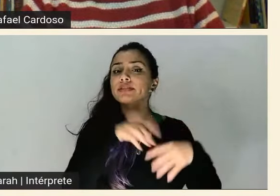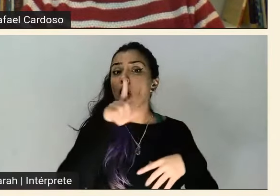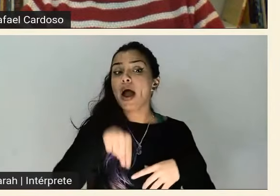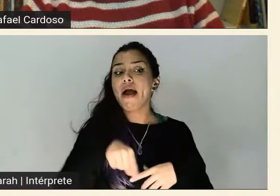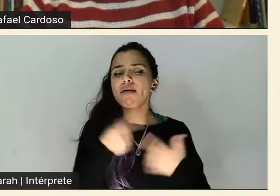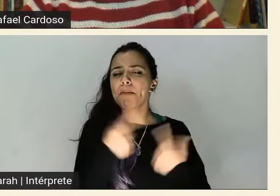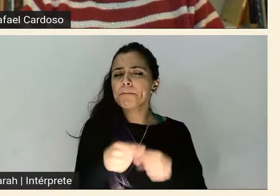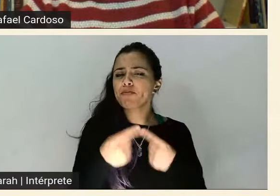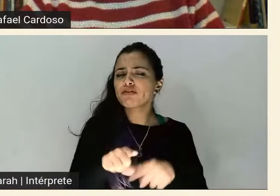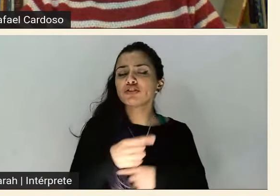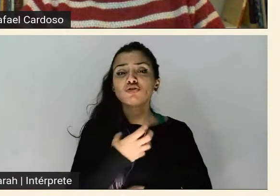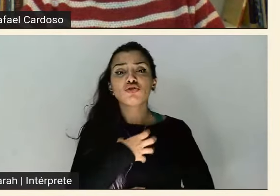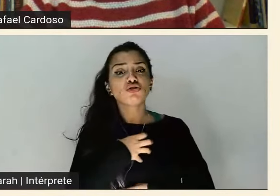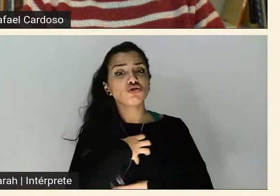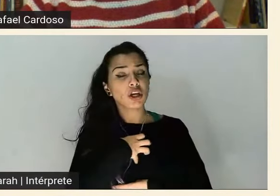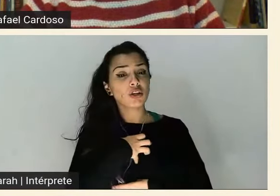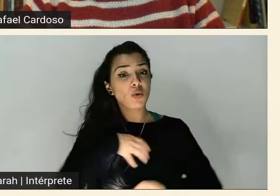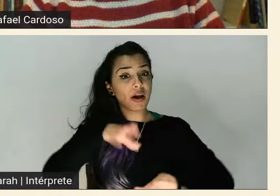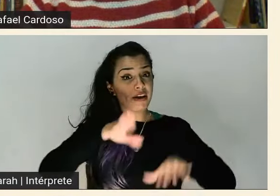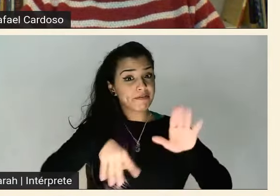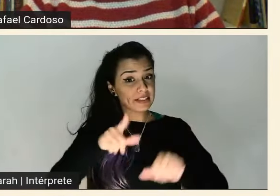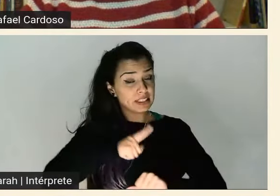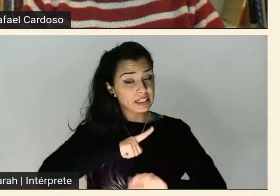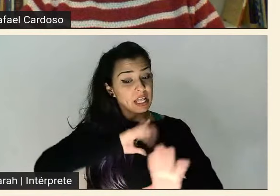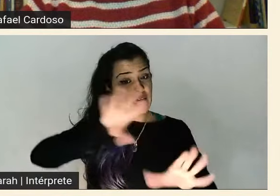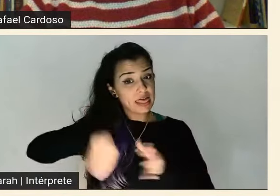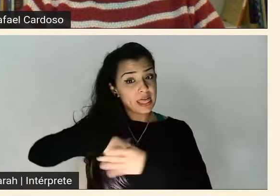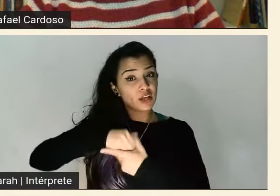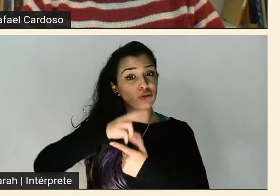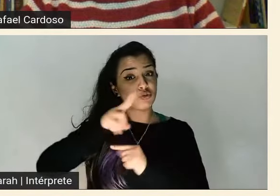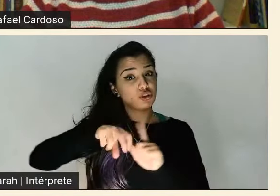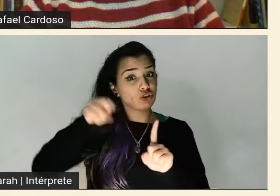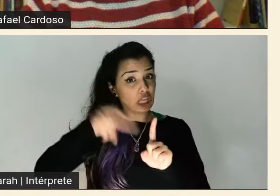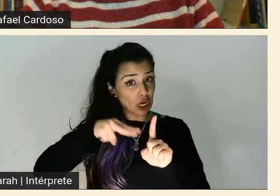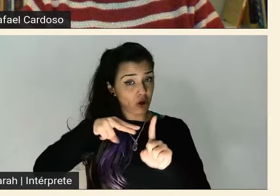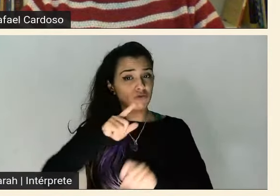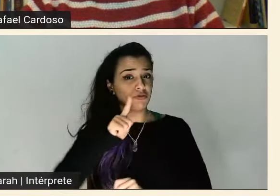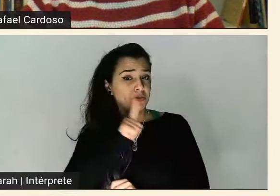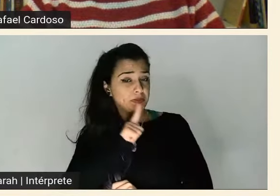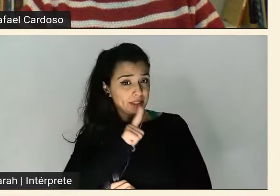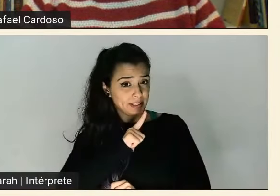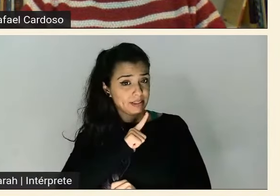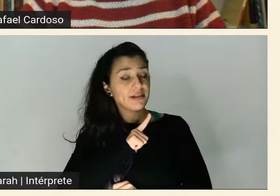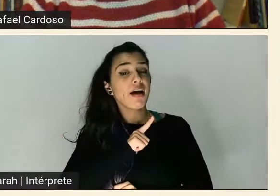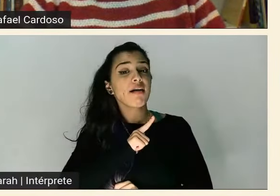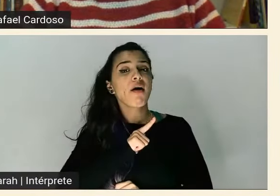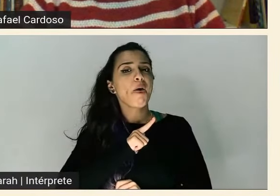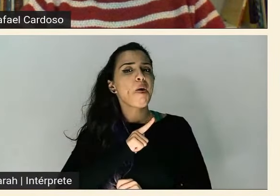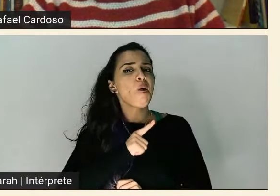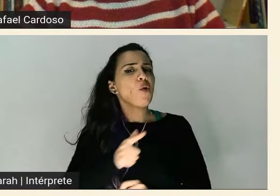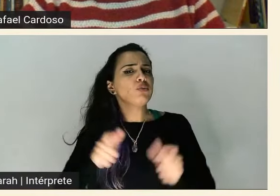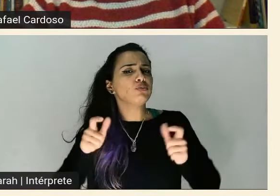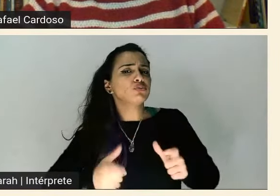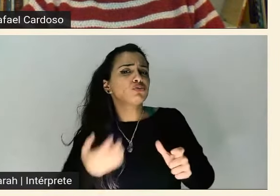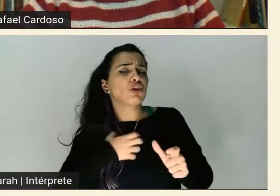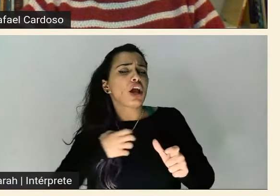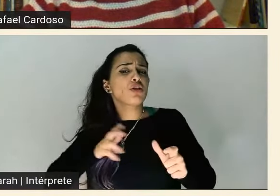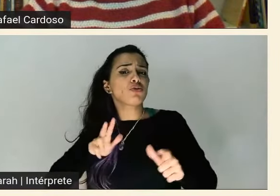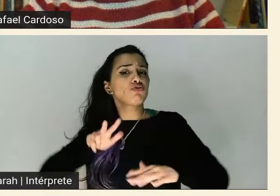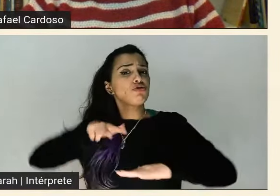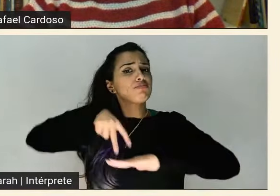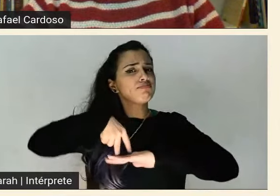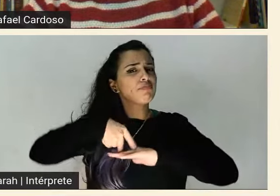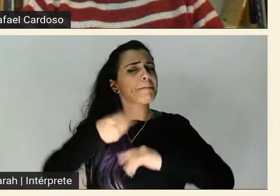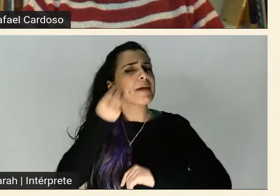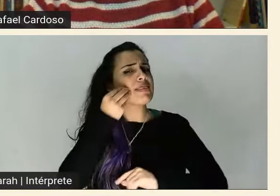justamente procurar, através desses estereótipos exotizados, um lugar de fricção e de questionamento